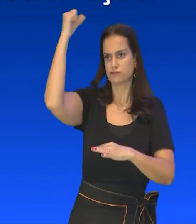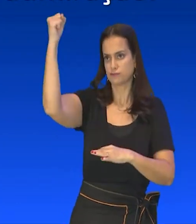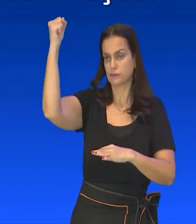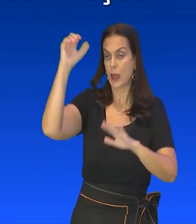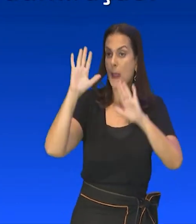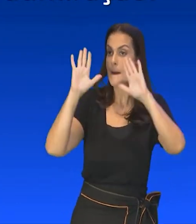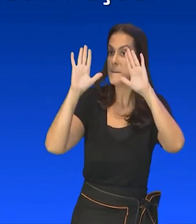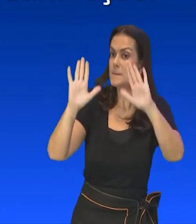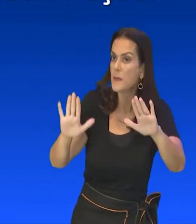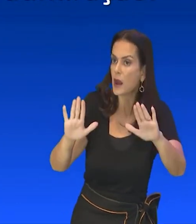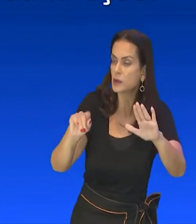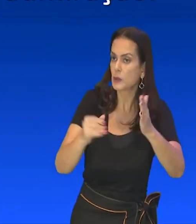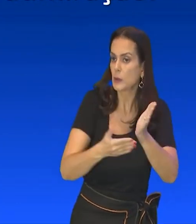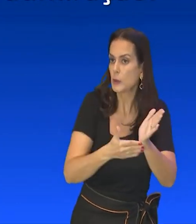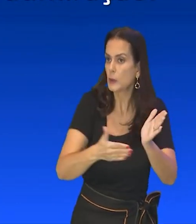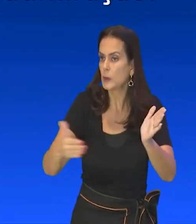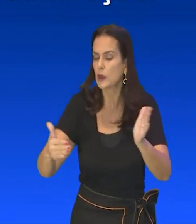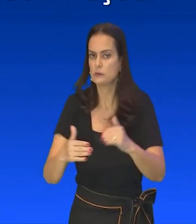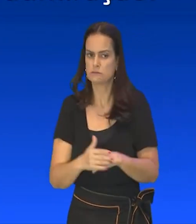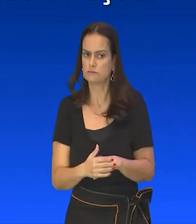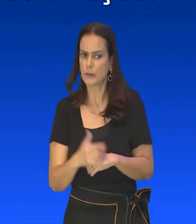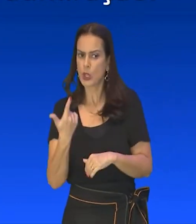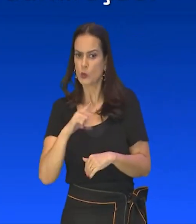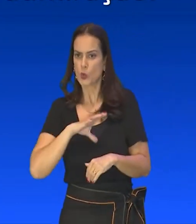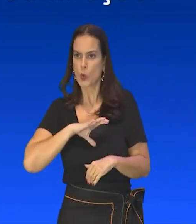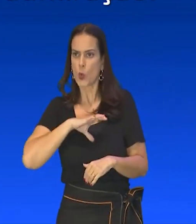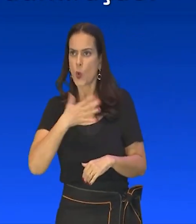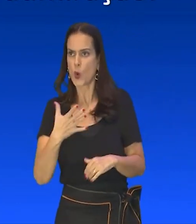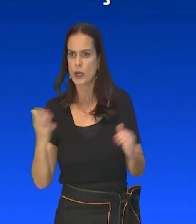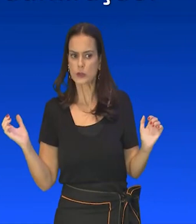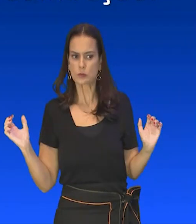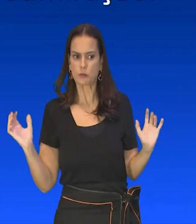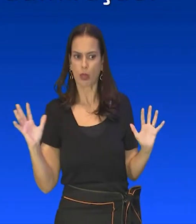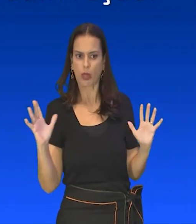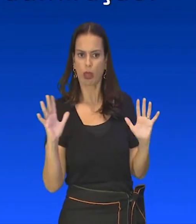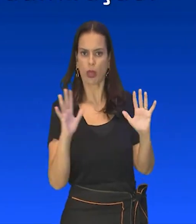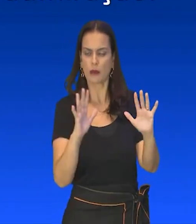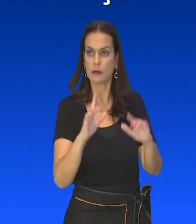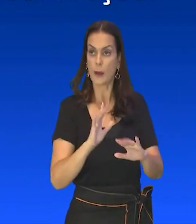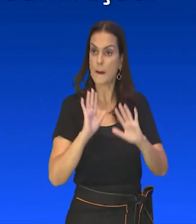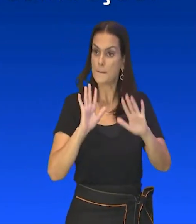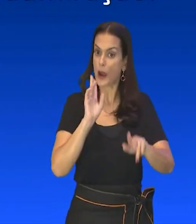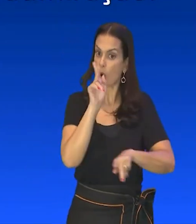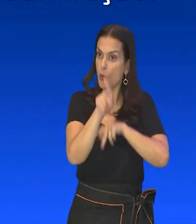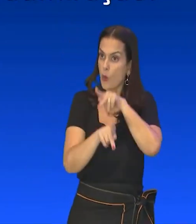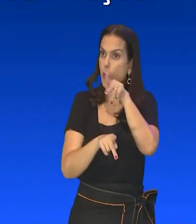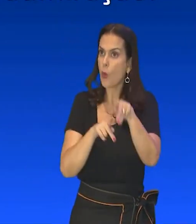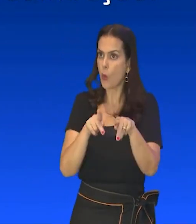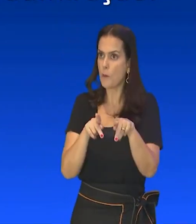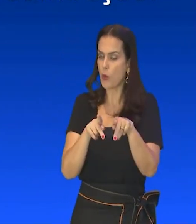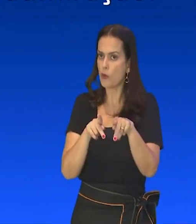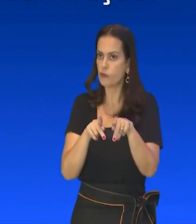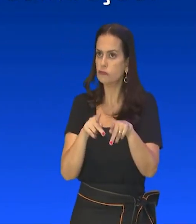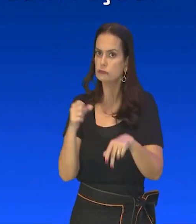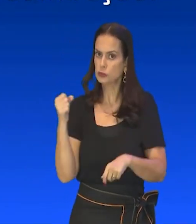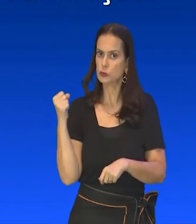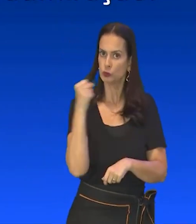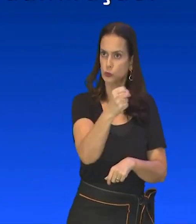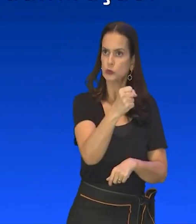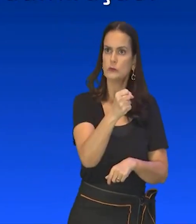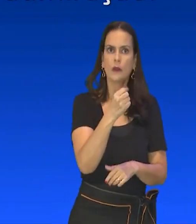dos restantes, ninguém ousava ajuntar-se a eles, porém o povo lhes tributava